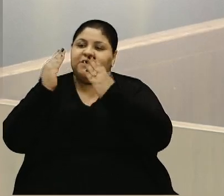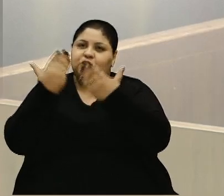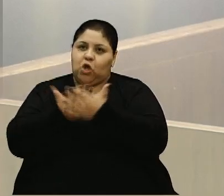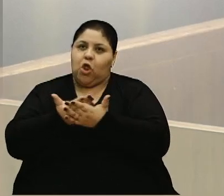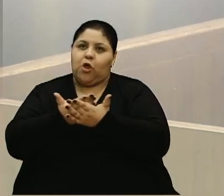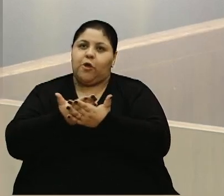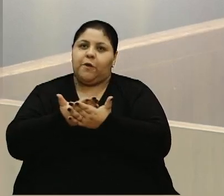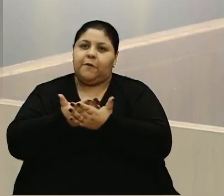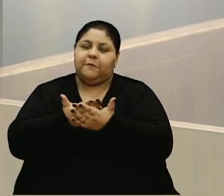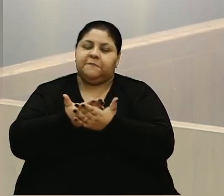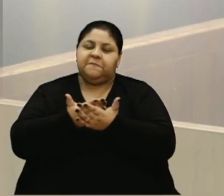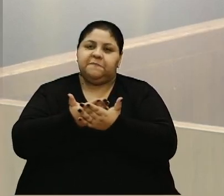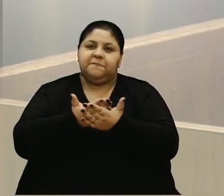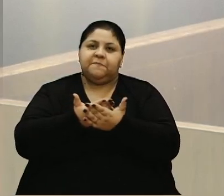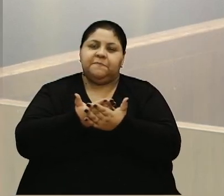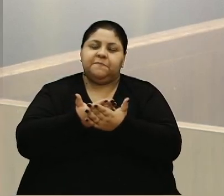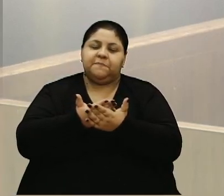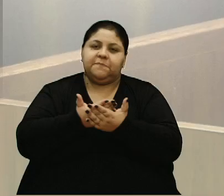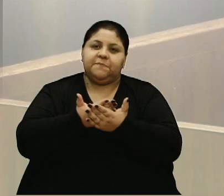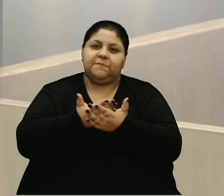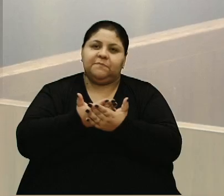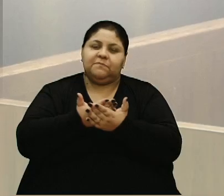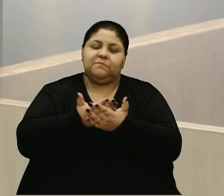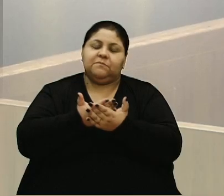Então, muito mais do que